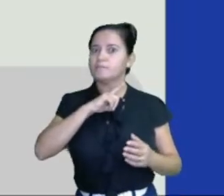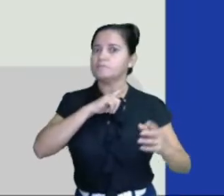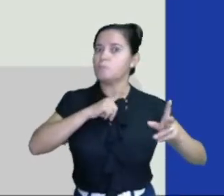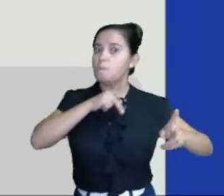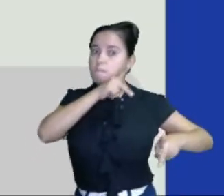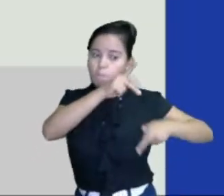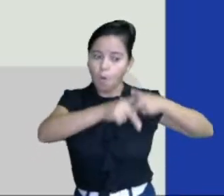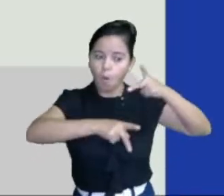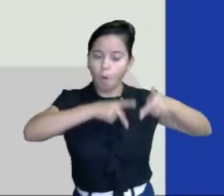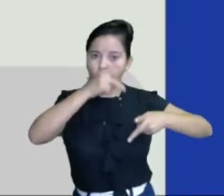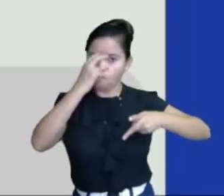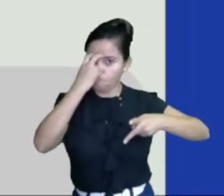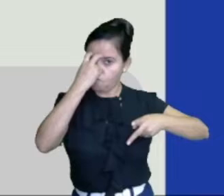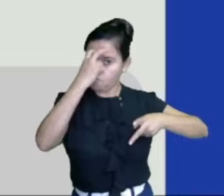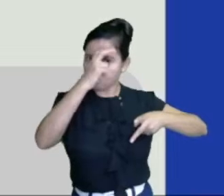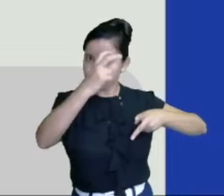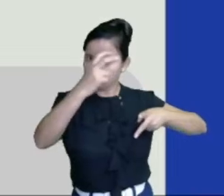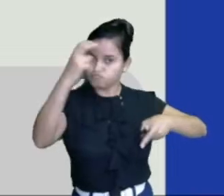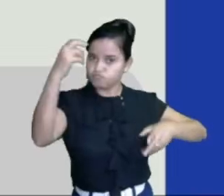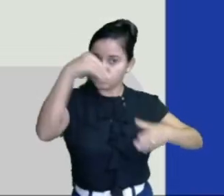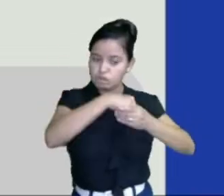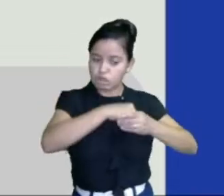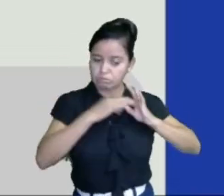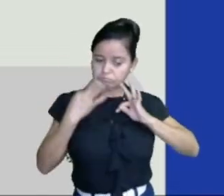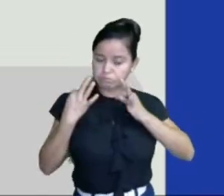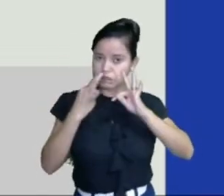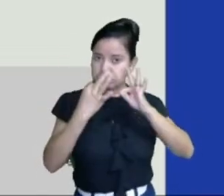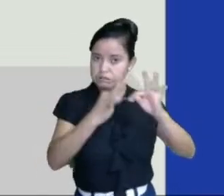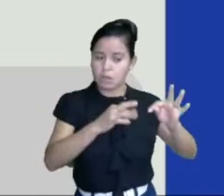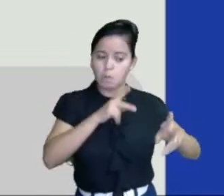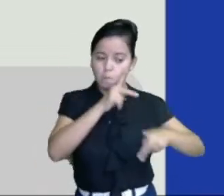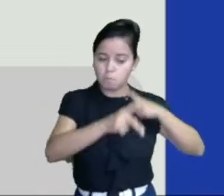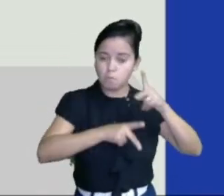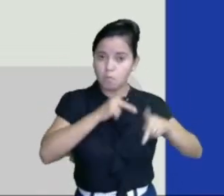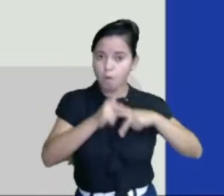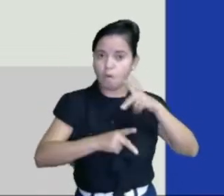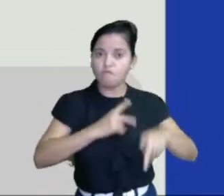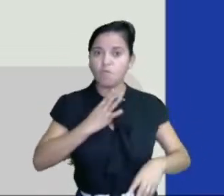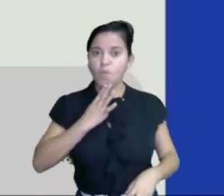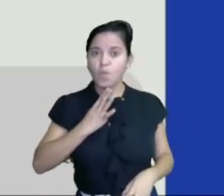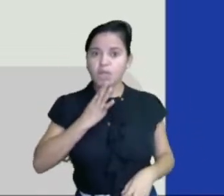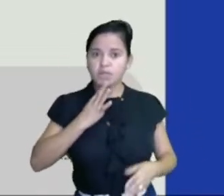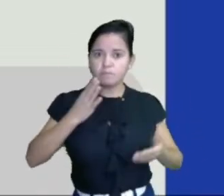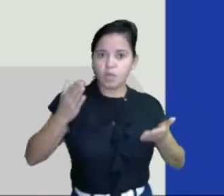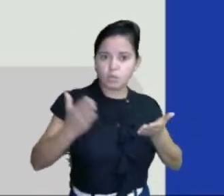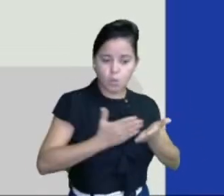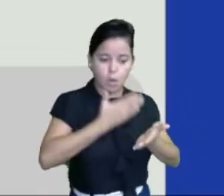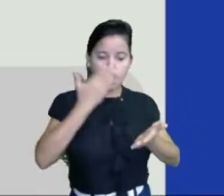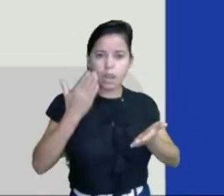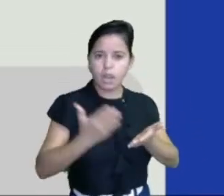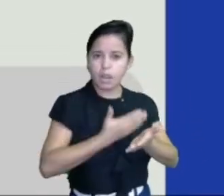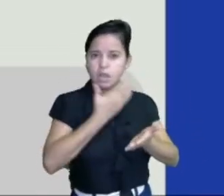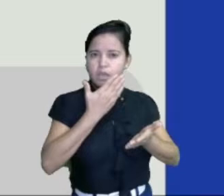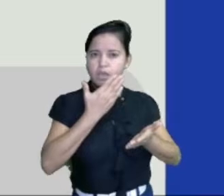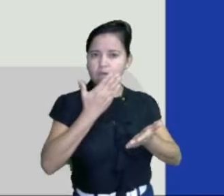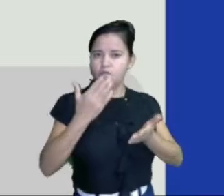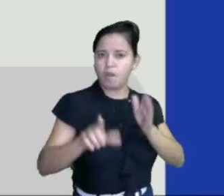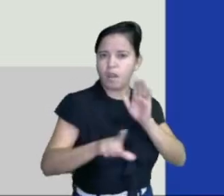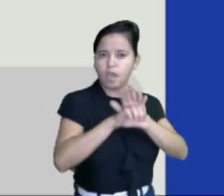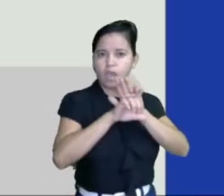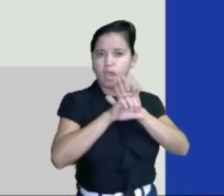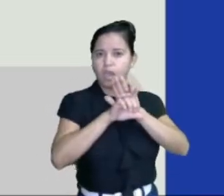certo? Que é formado pelas tradições, conhecimentos, livros,